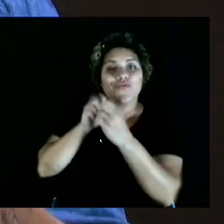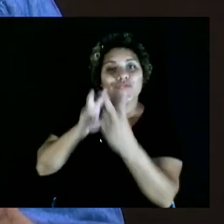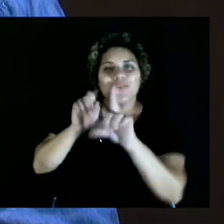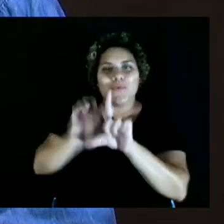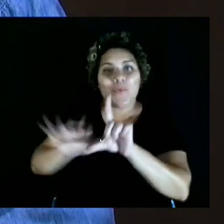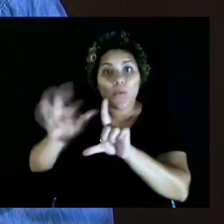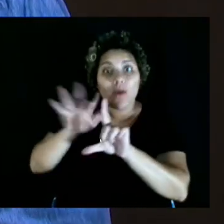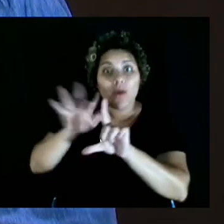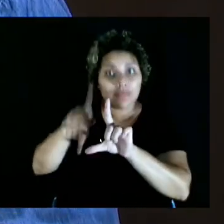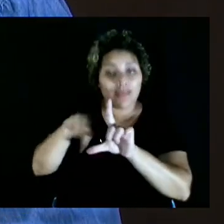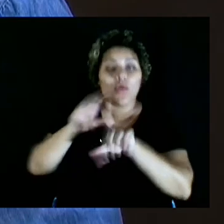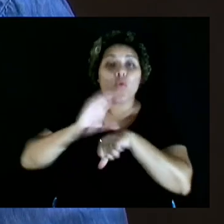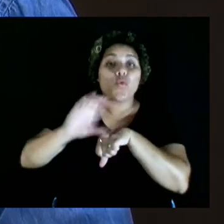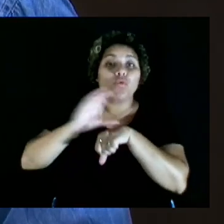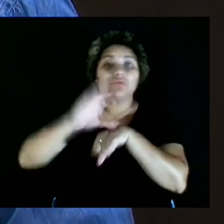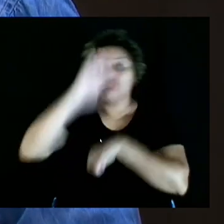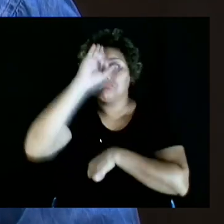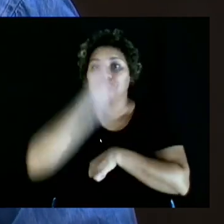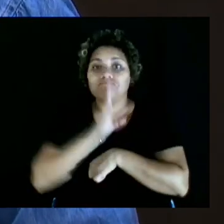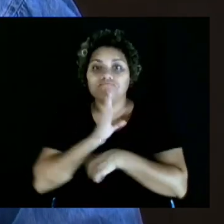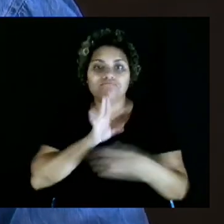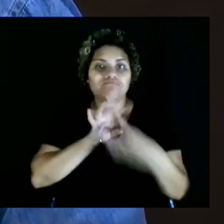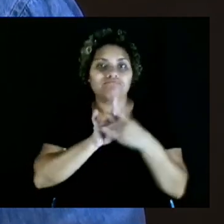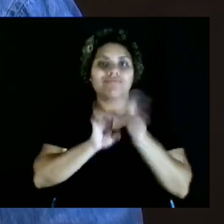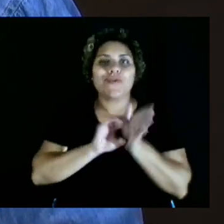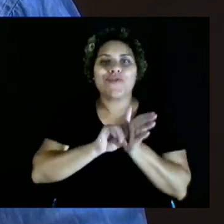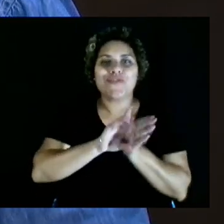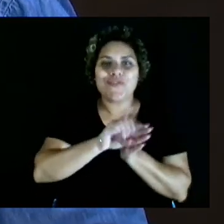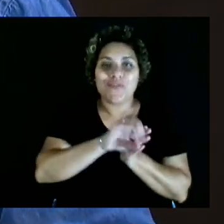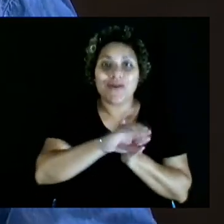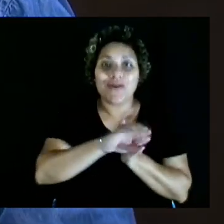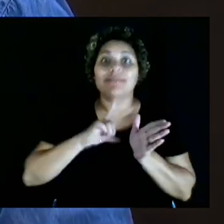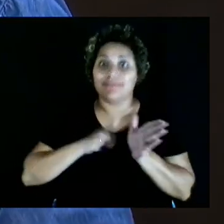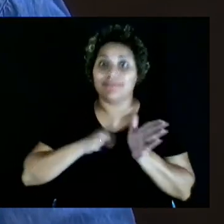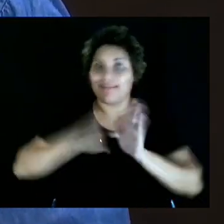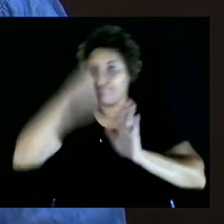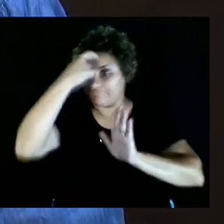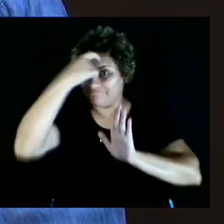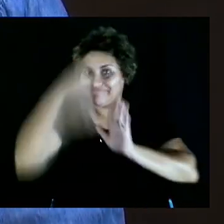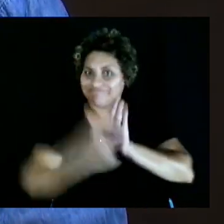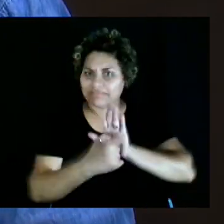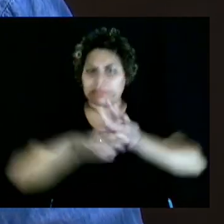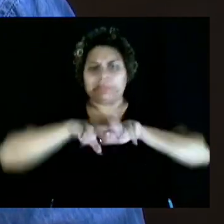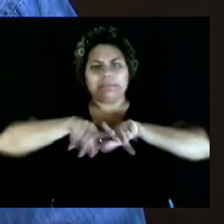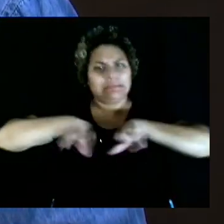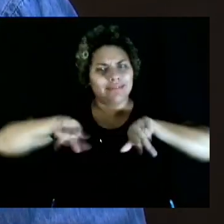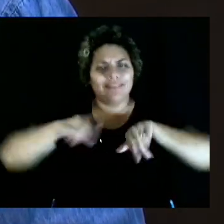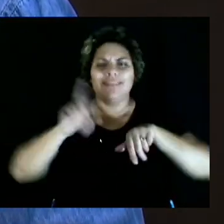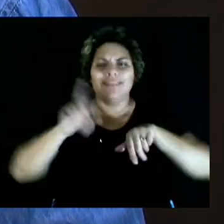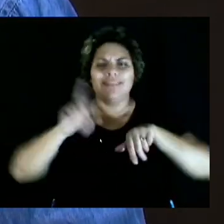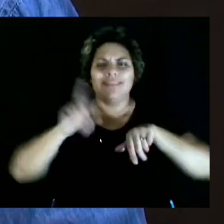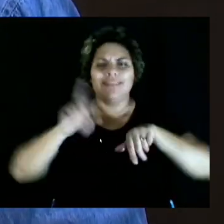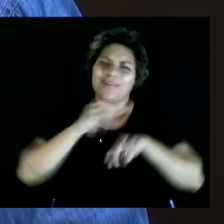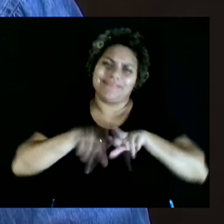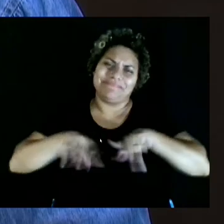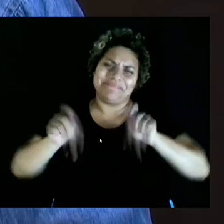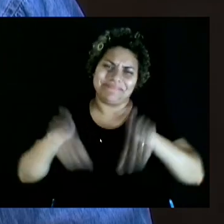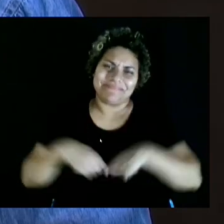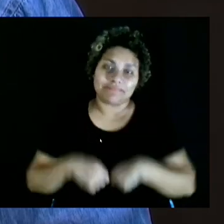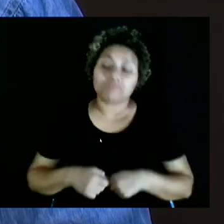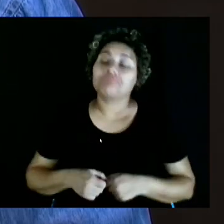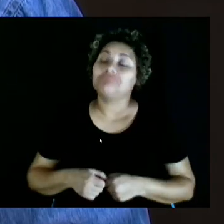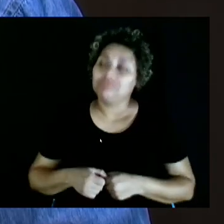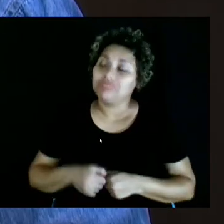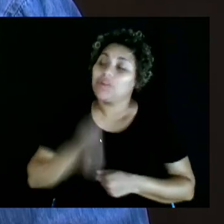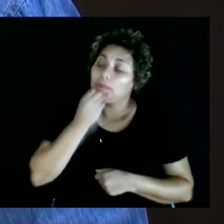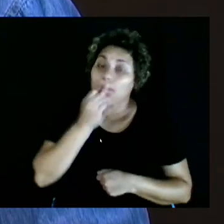tem agora, né, a inteligência artificial, enfim, diversas oportunidades para ele. Bom, você já citou